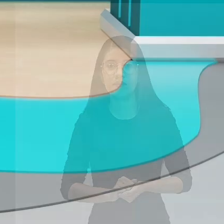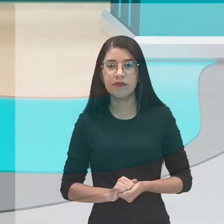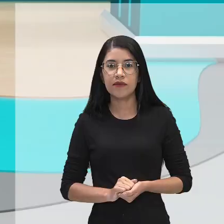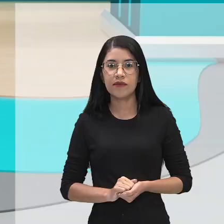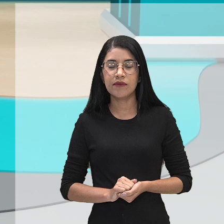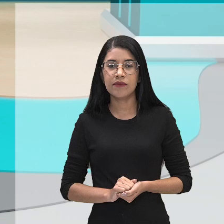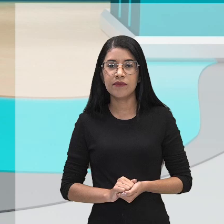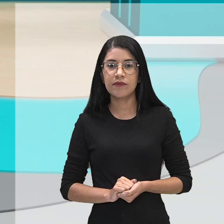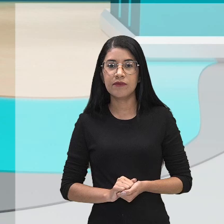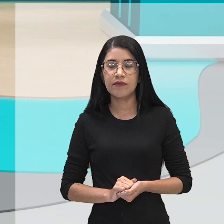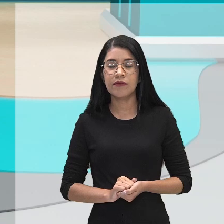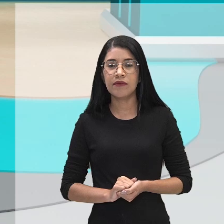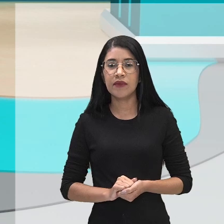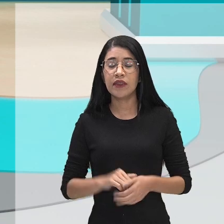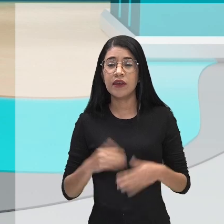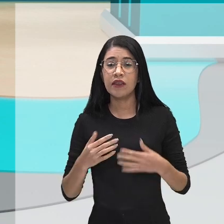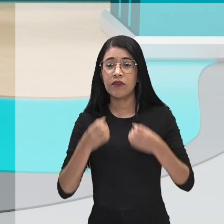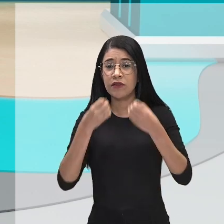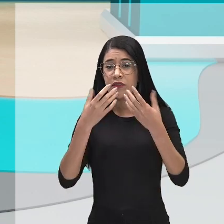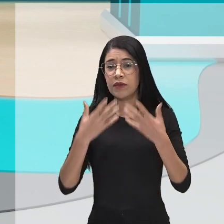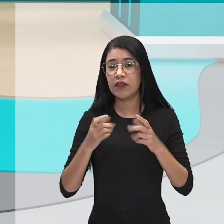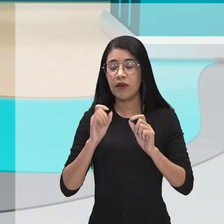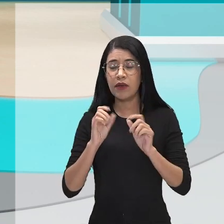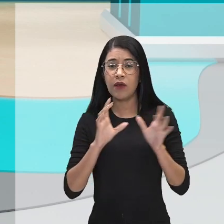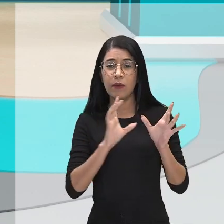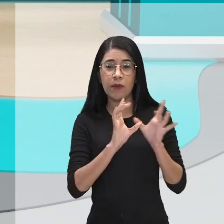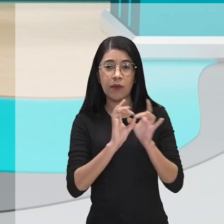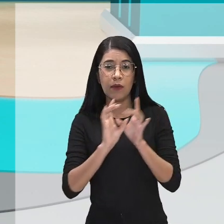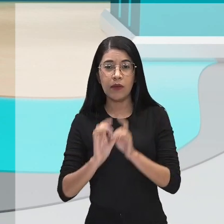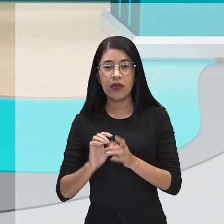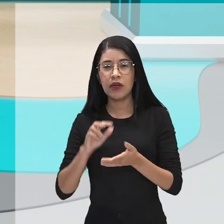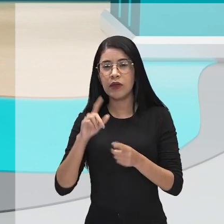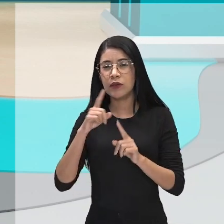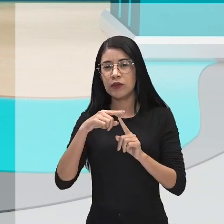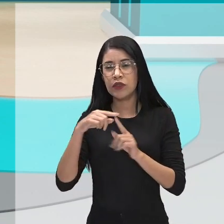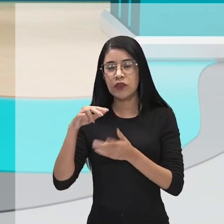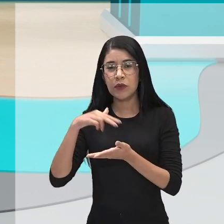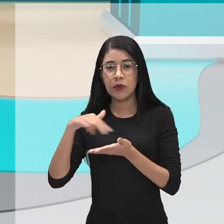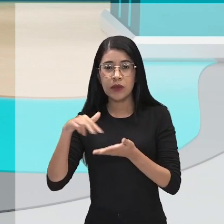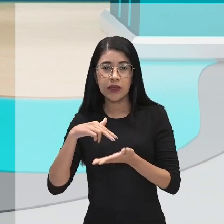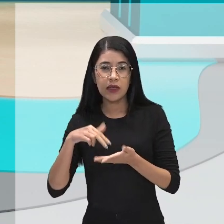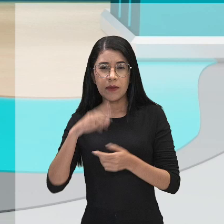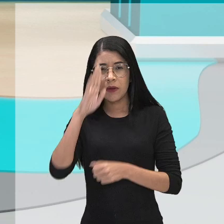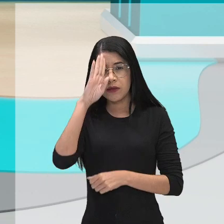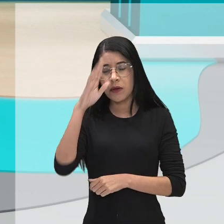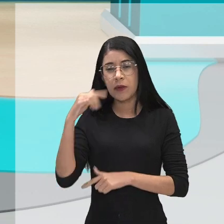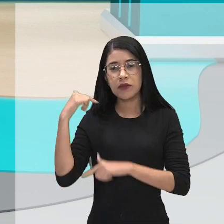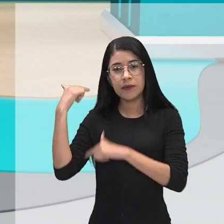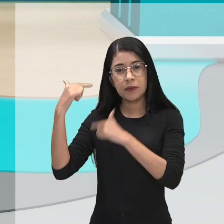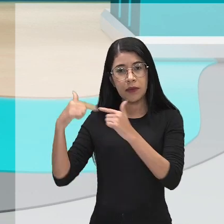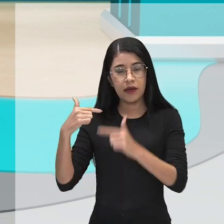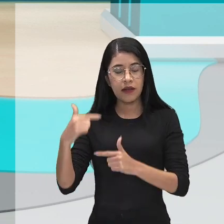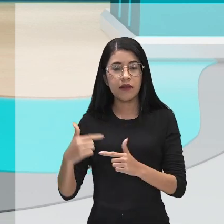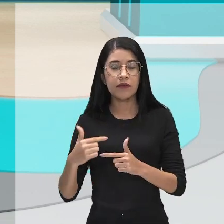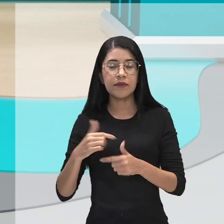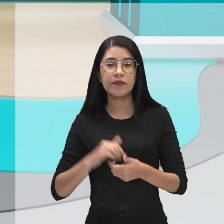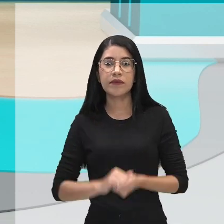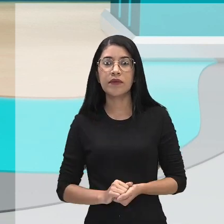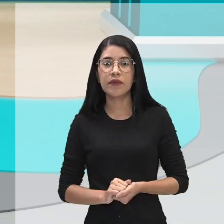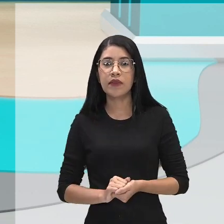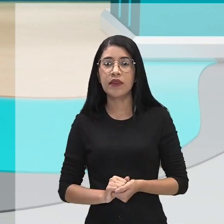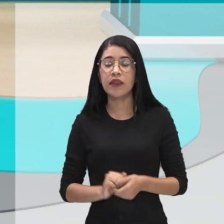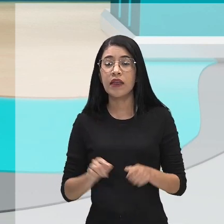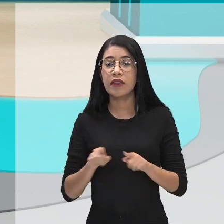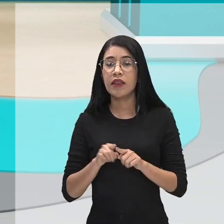Muito bem, então falar sobre o contexto das formas das danças, principalmente as danças clássicas e as danças tradicionais. Isso